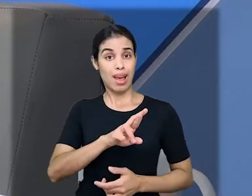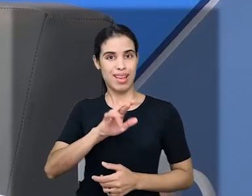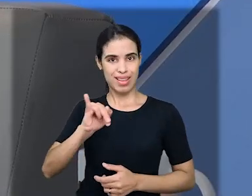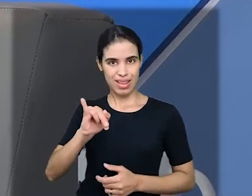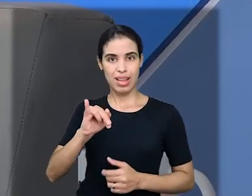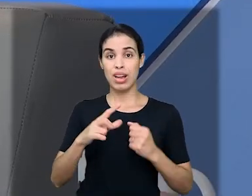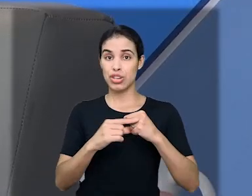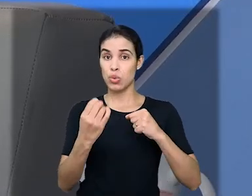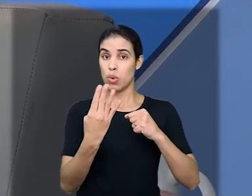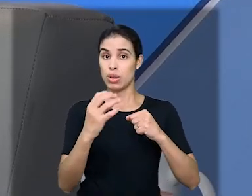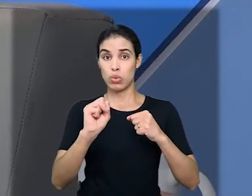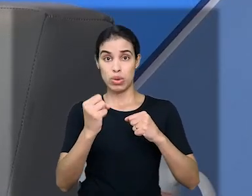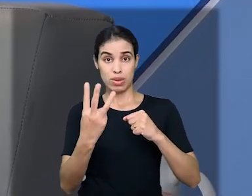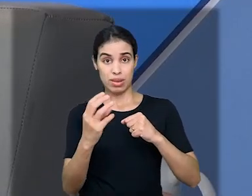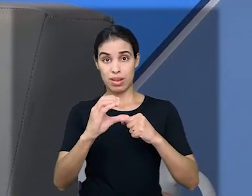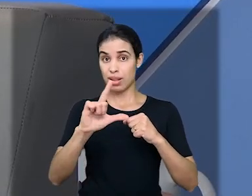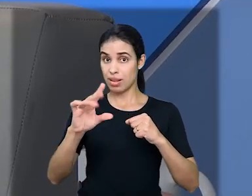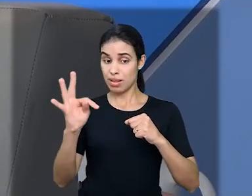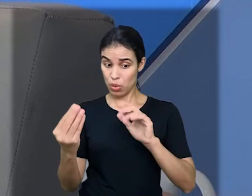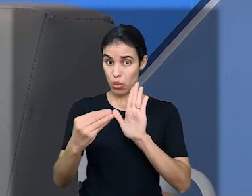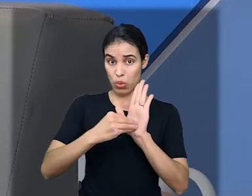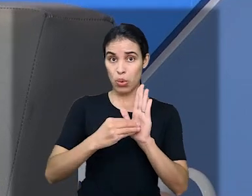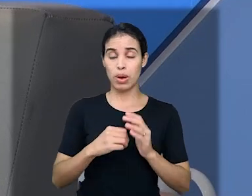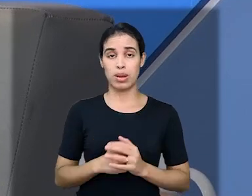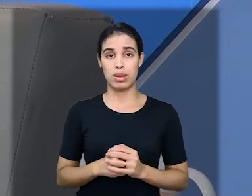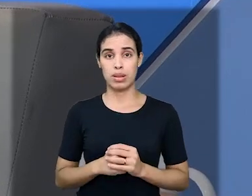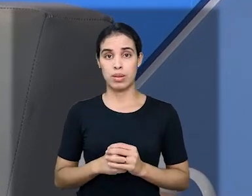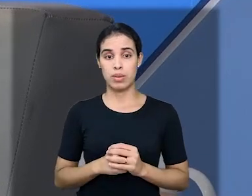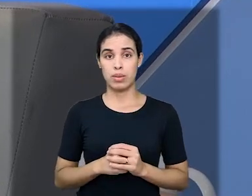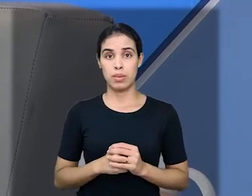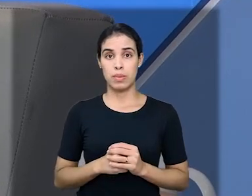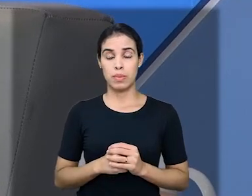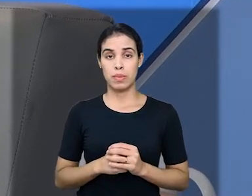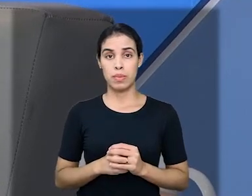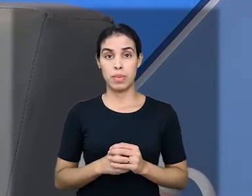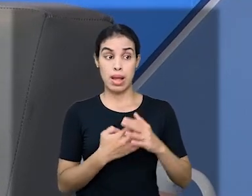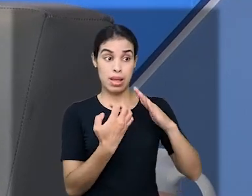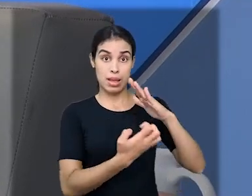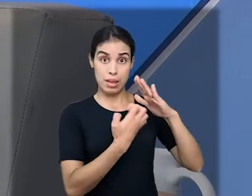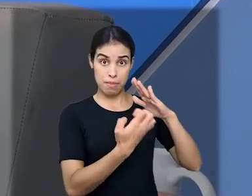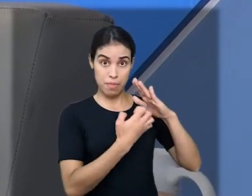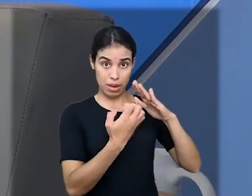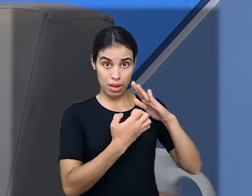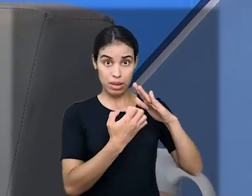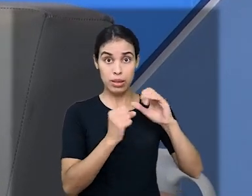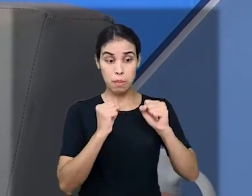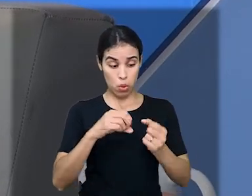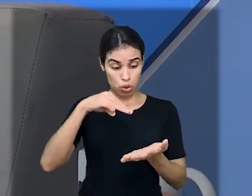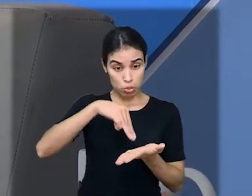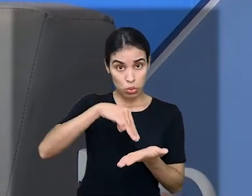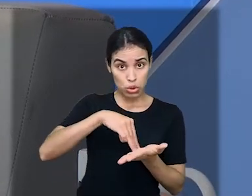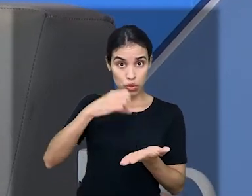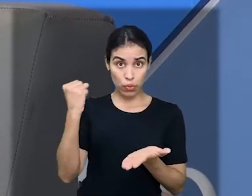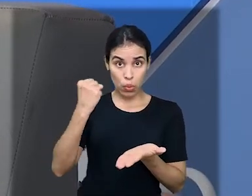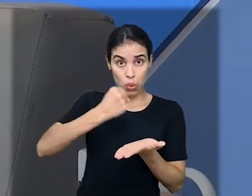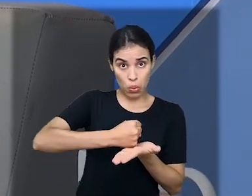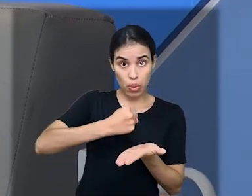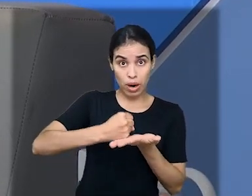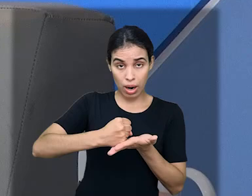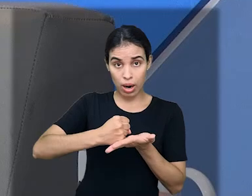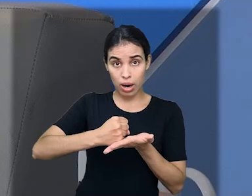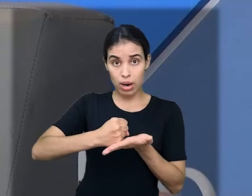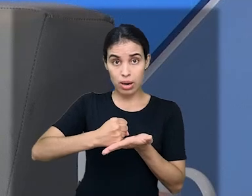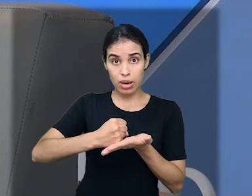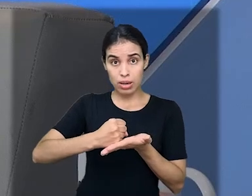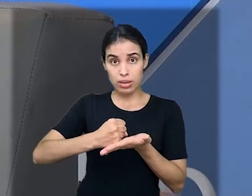indireta, prevista no artigo 483 da CLT. E da mesma forma que o empregador pode aplicar a justa causa quando o